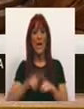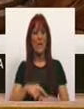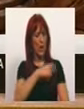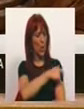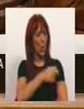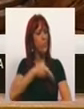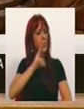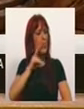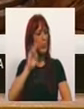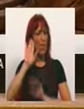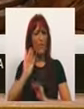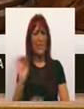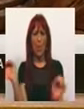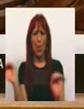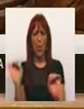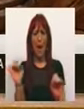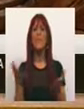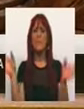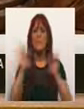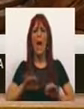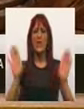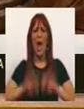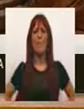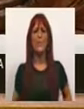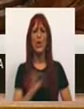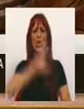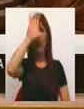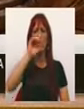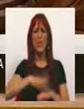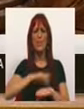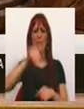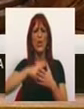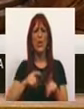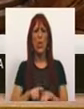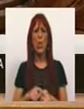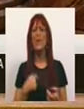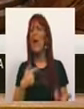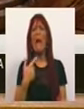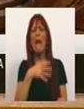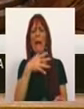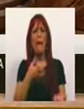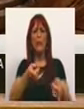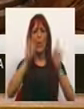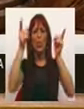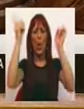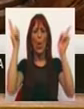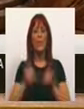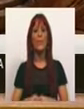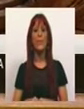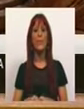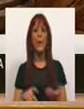a informação mas há mais isso não está em discussão interna não é nenhuma via tribuna durante